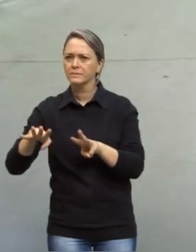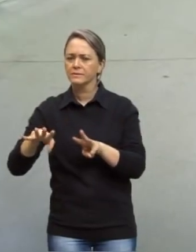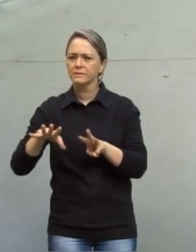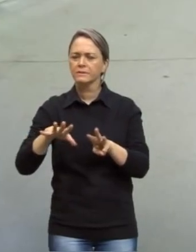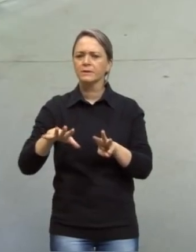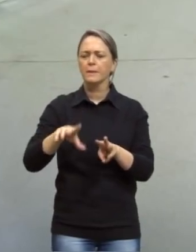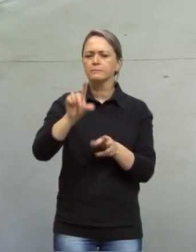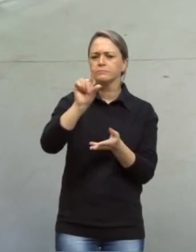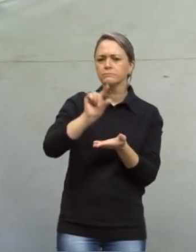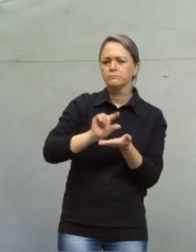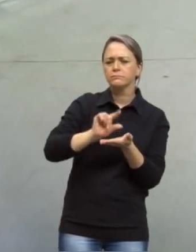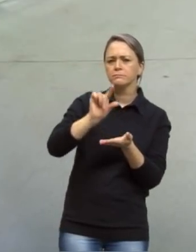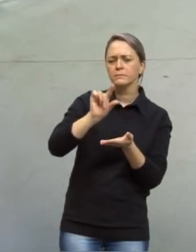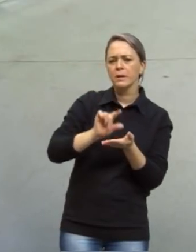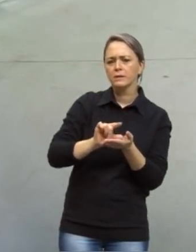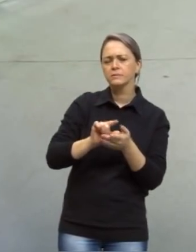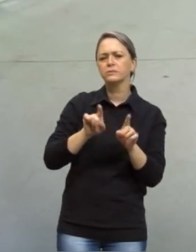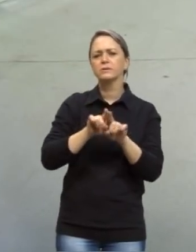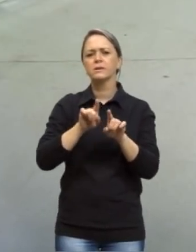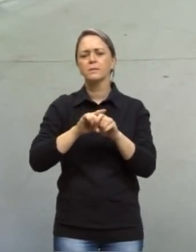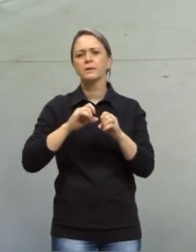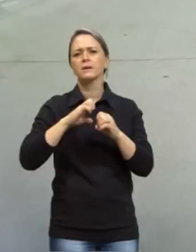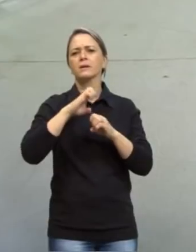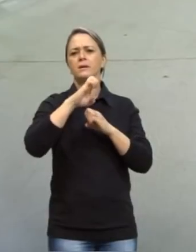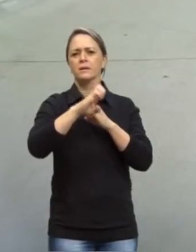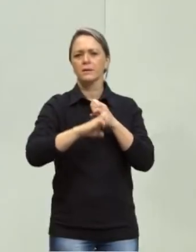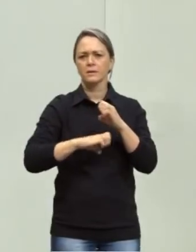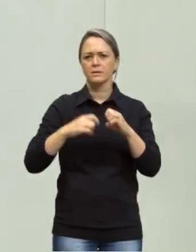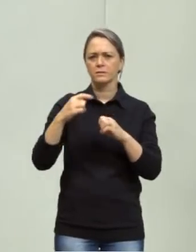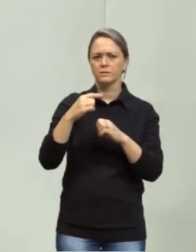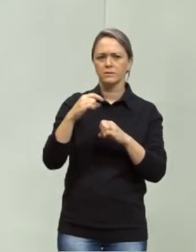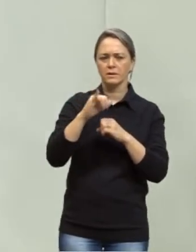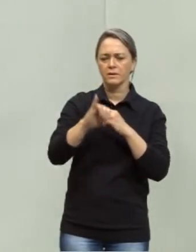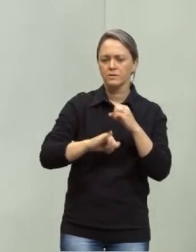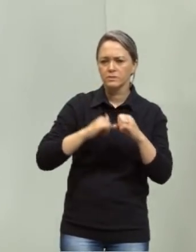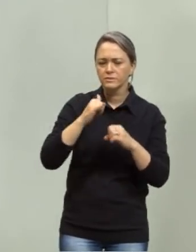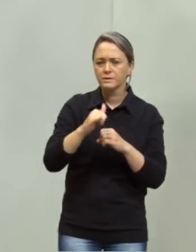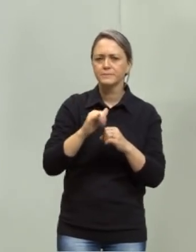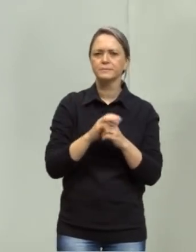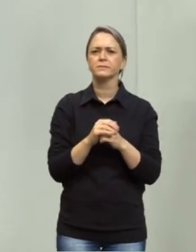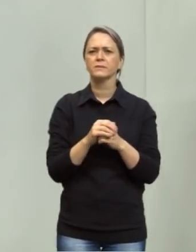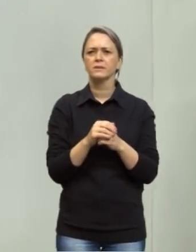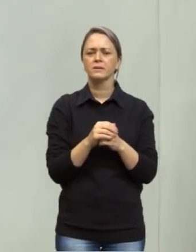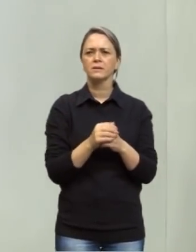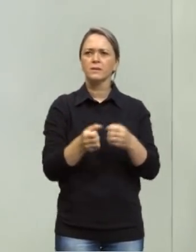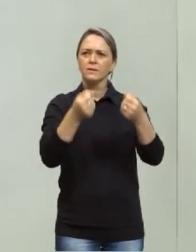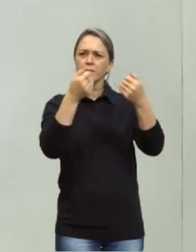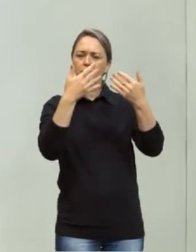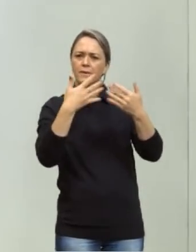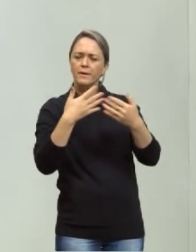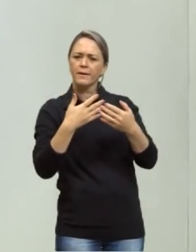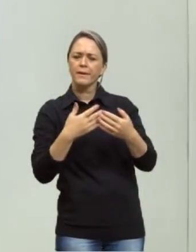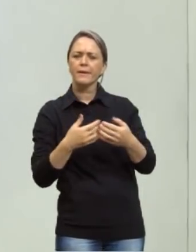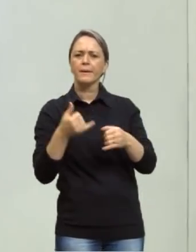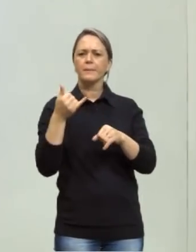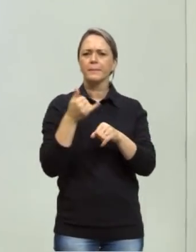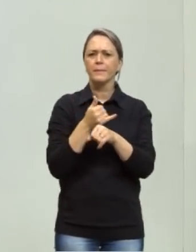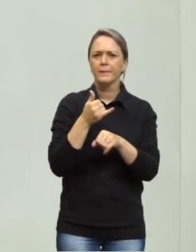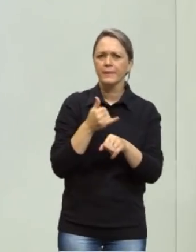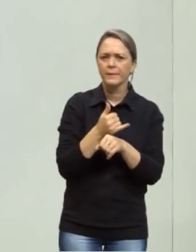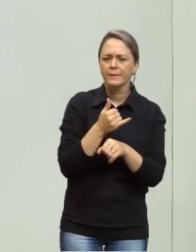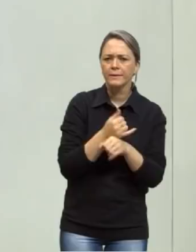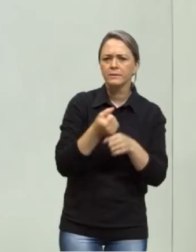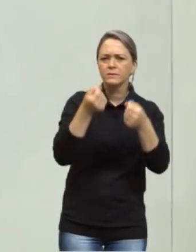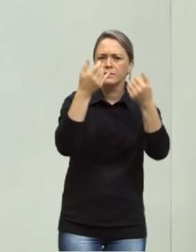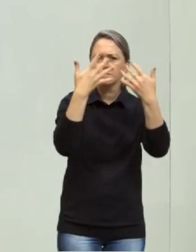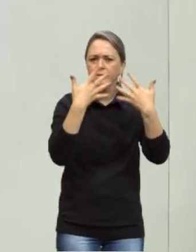eles têm uma baixa eletronegatividade então quando eu me referi a ligação metálica eu estou me referindo a